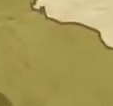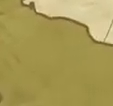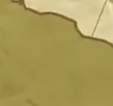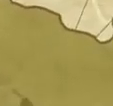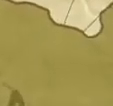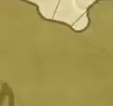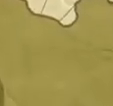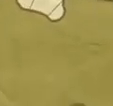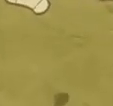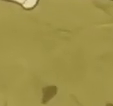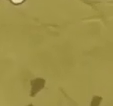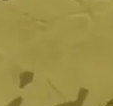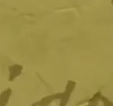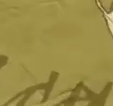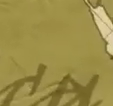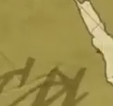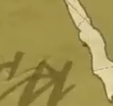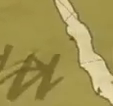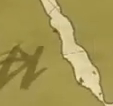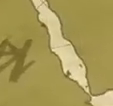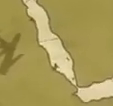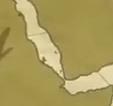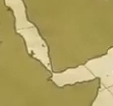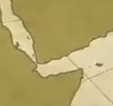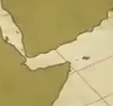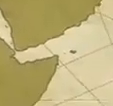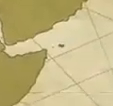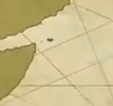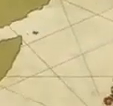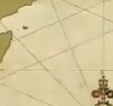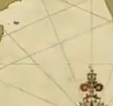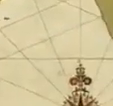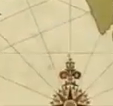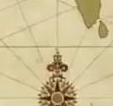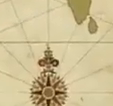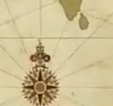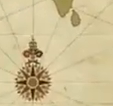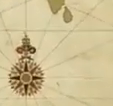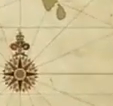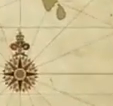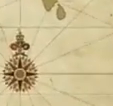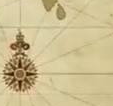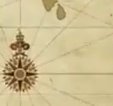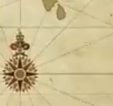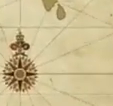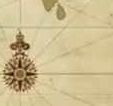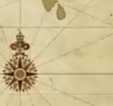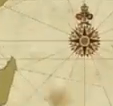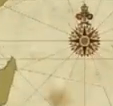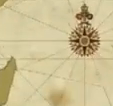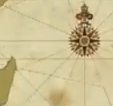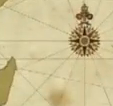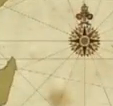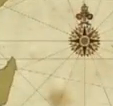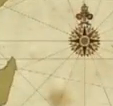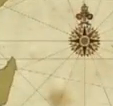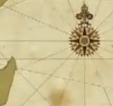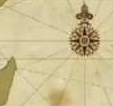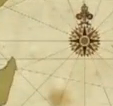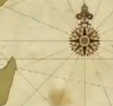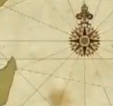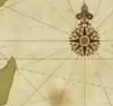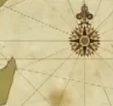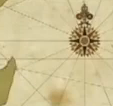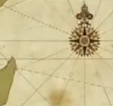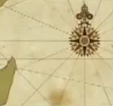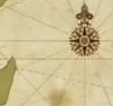essa tecnologia, os portugueses lançaram-se na procura de um caminho para o Oriente, contornando a costa da África. Durante